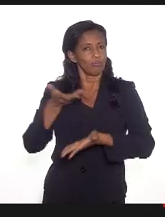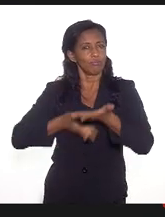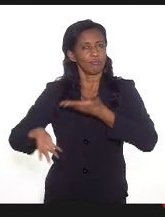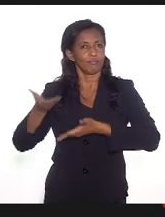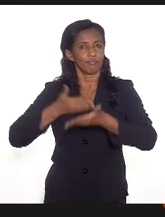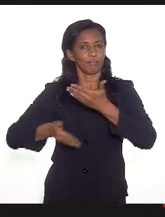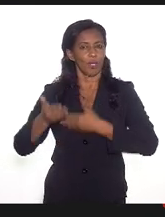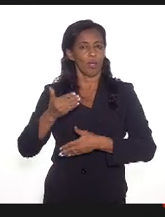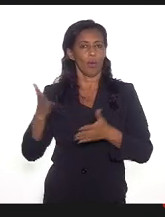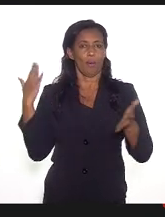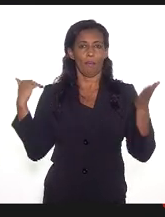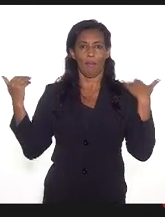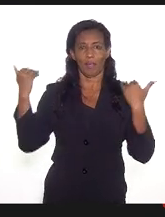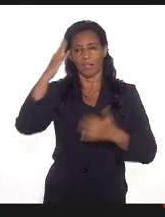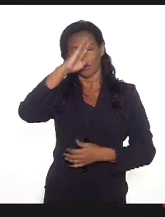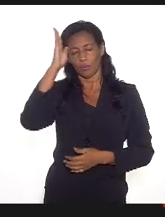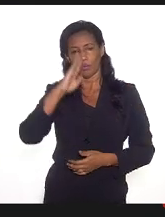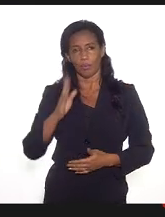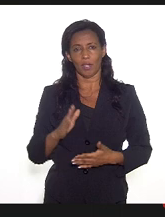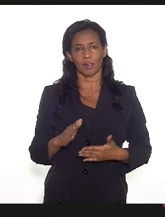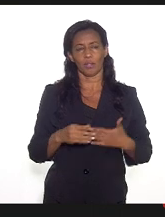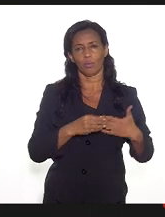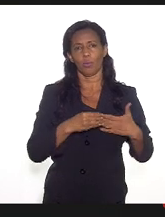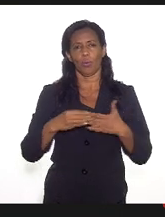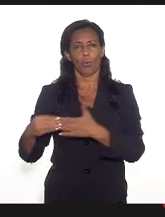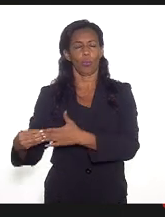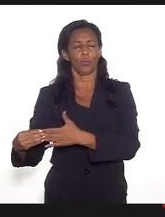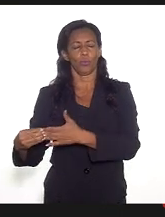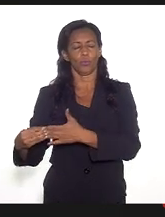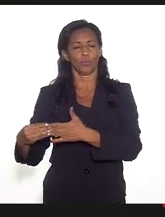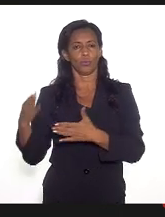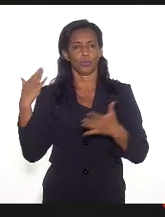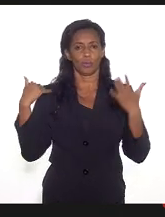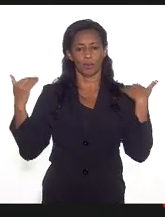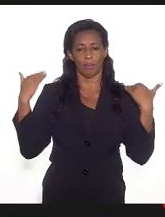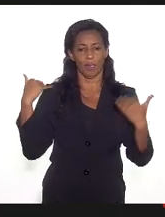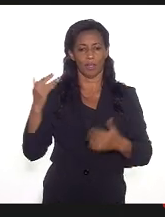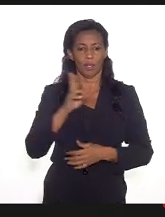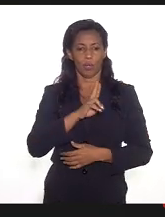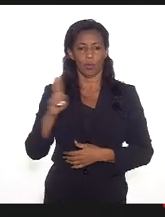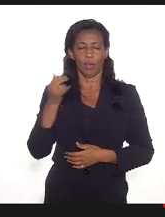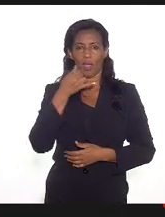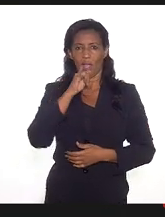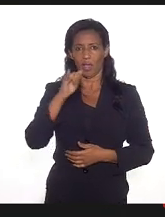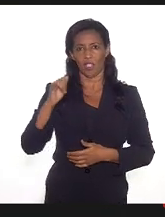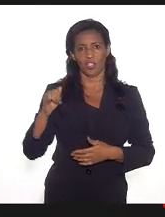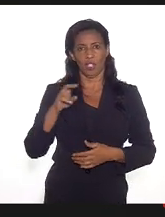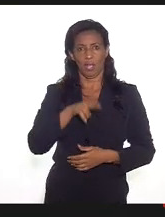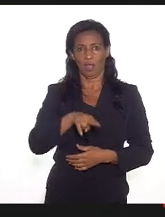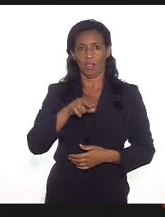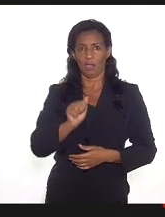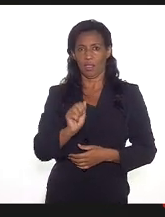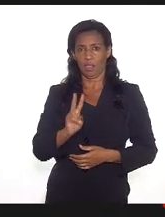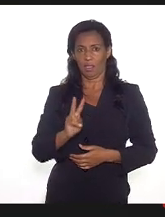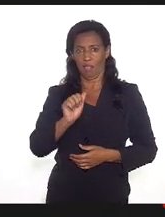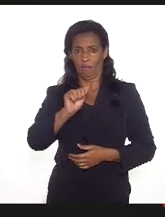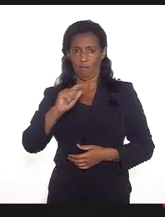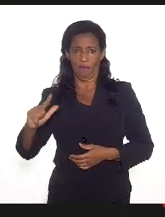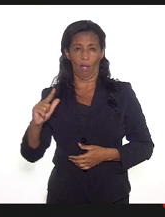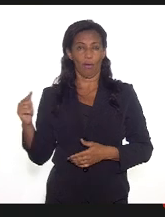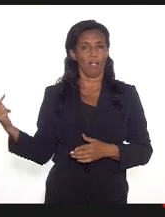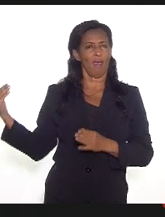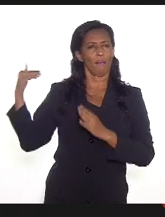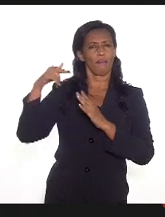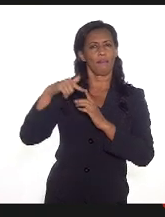com a Marinha do Brasil, que conduz o programa da Marinha denominado Energia Naval. E a meta da Energia